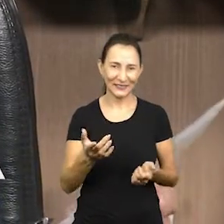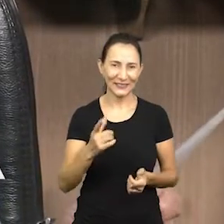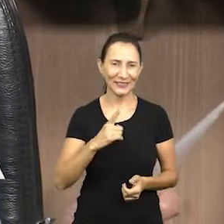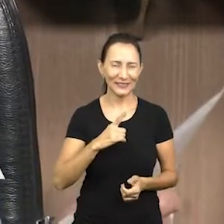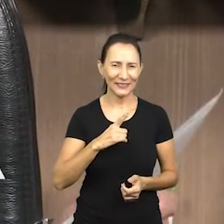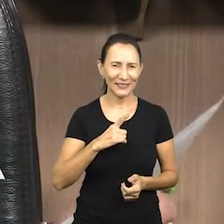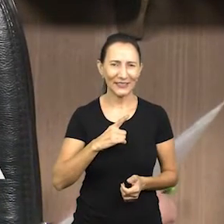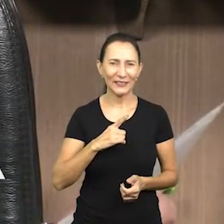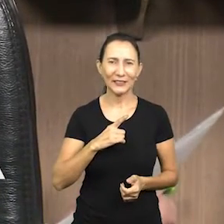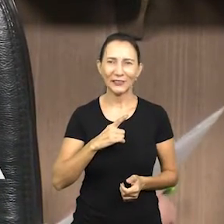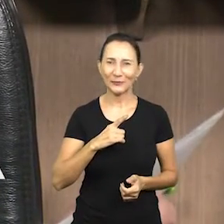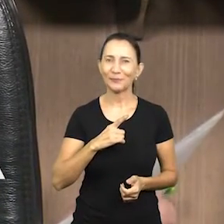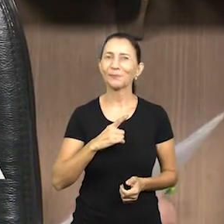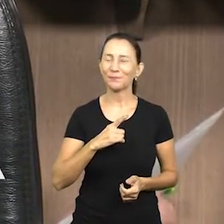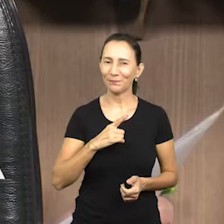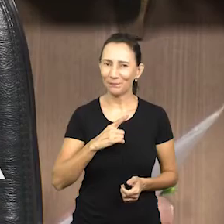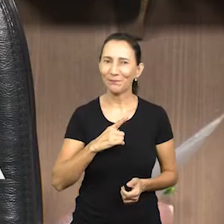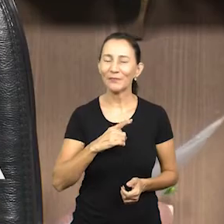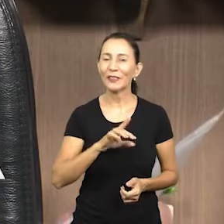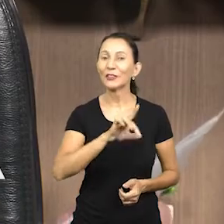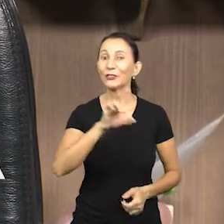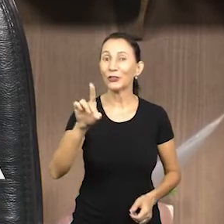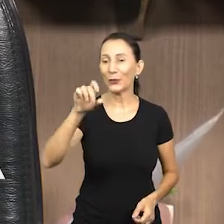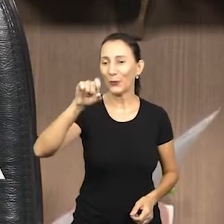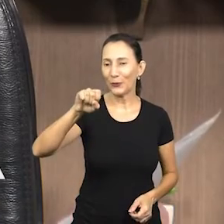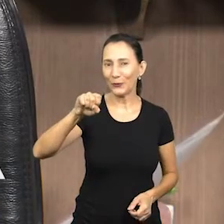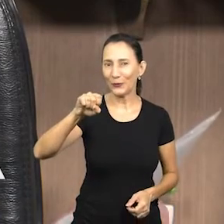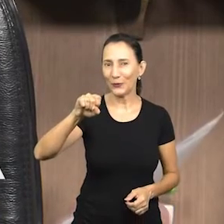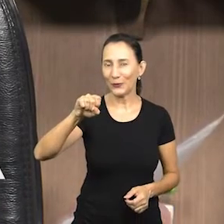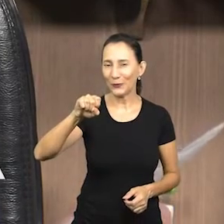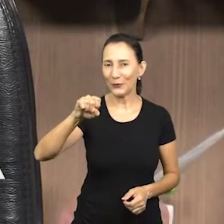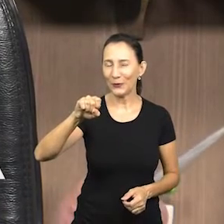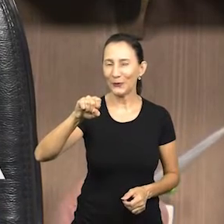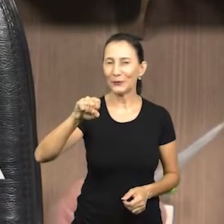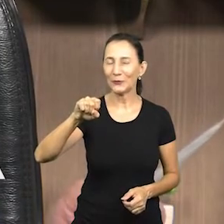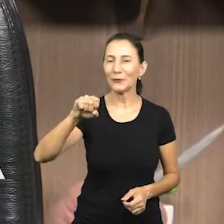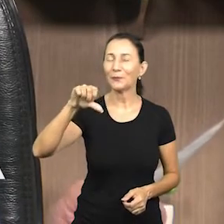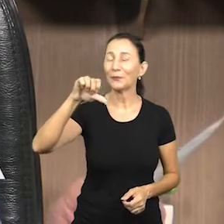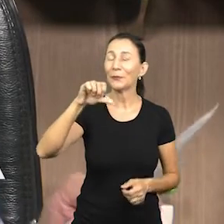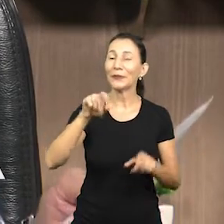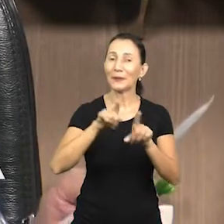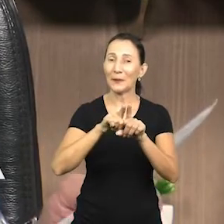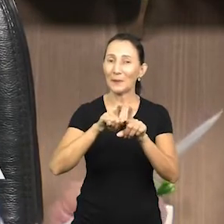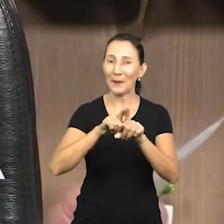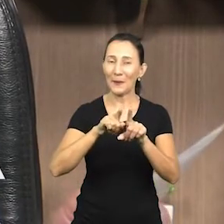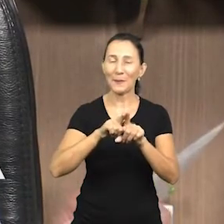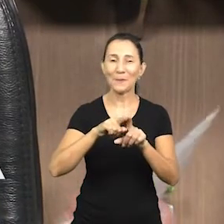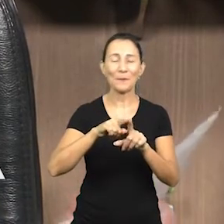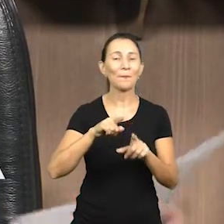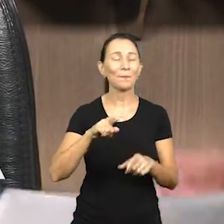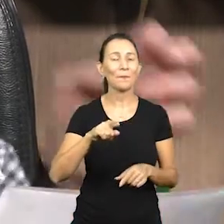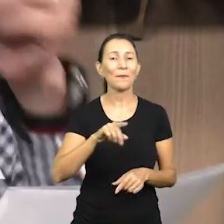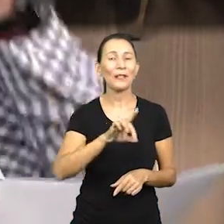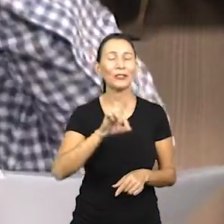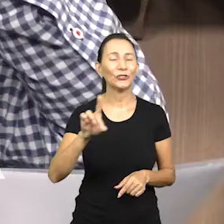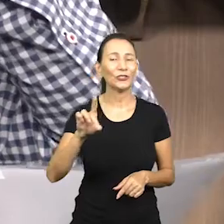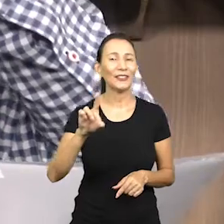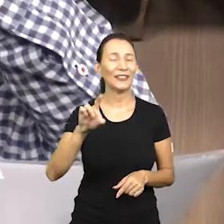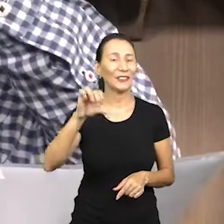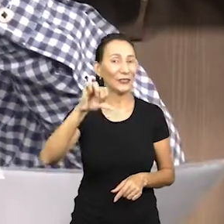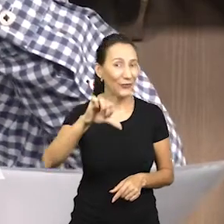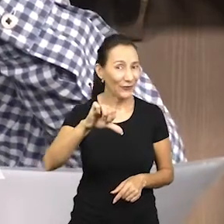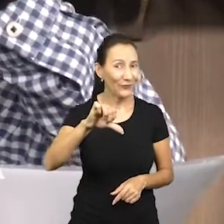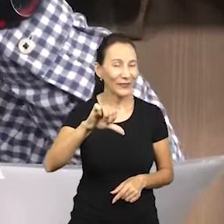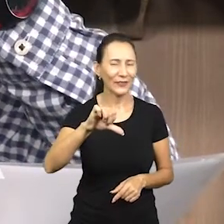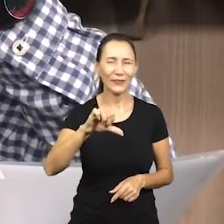atletas. Ah, está acontecendo dia 8 e 9, o retiro de atletas com o